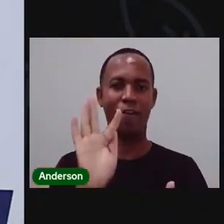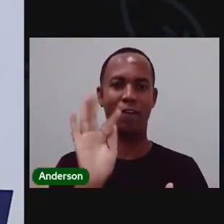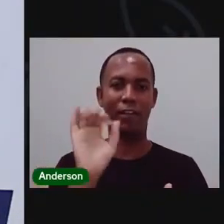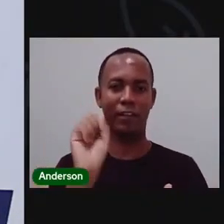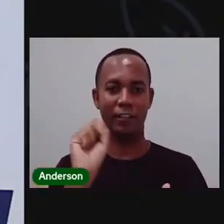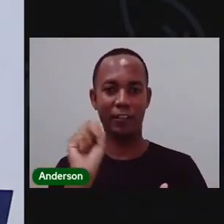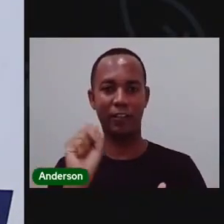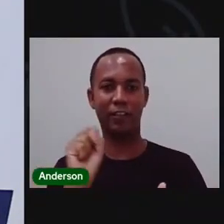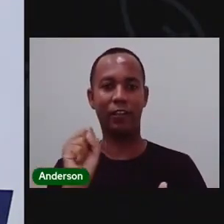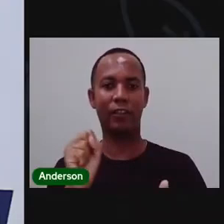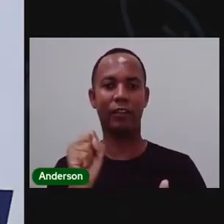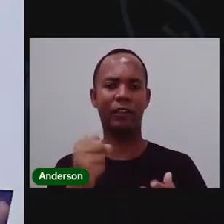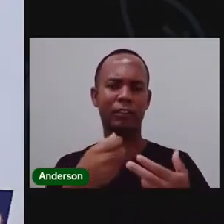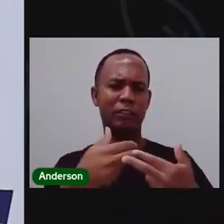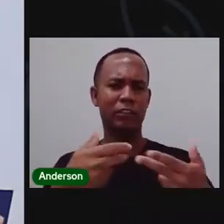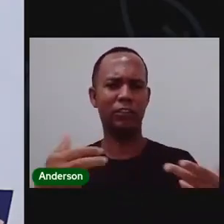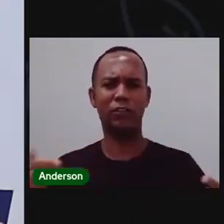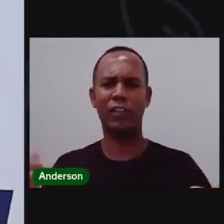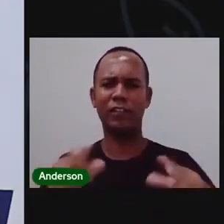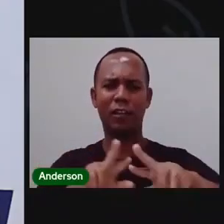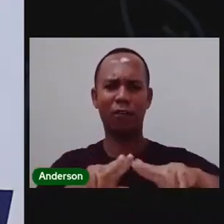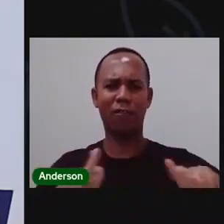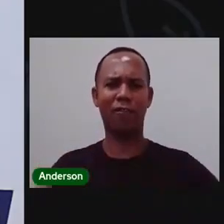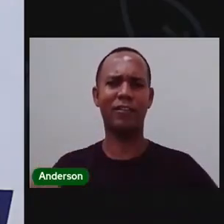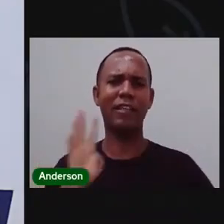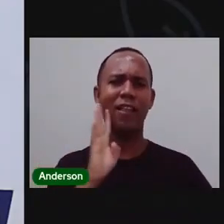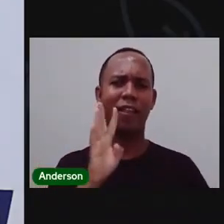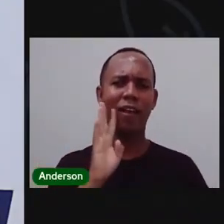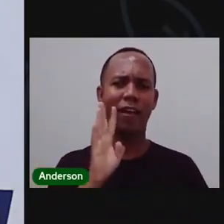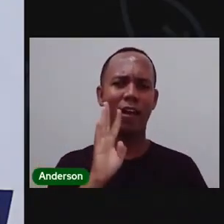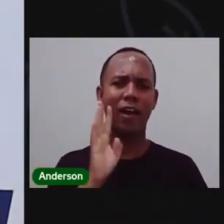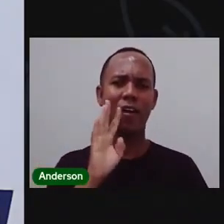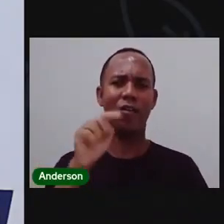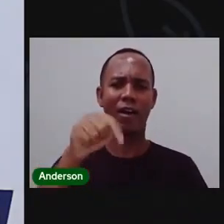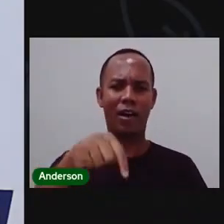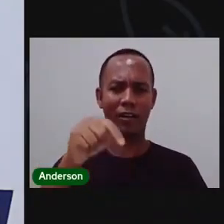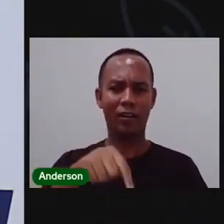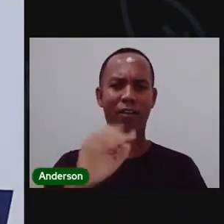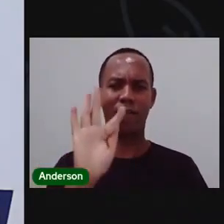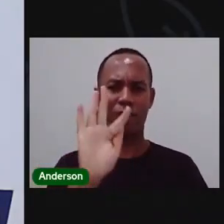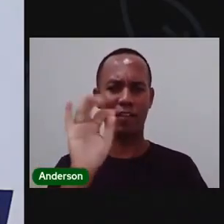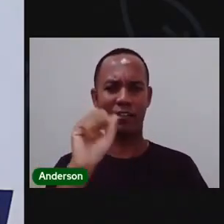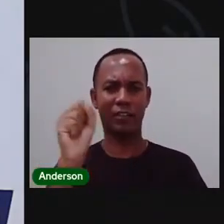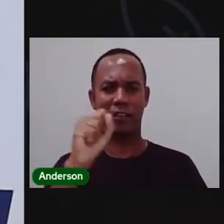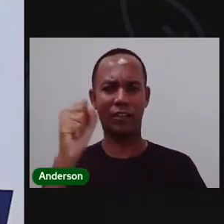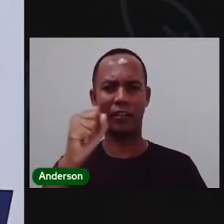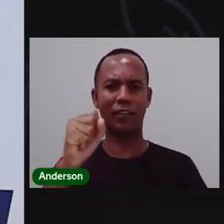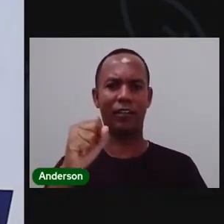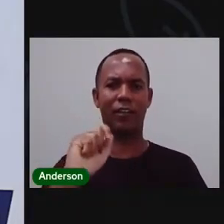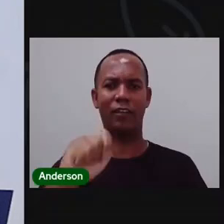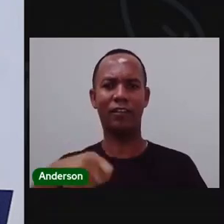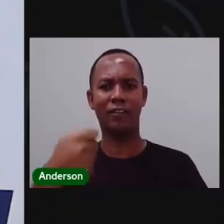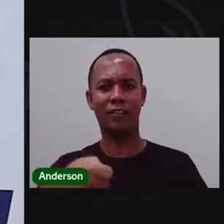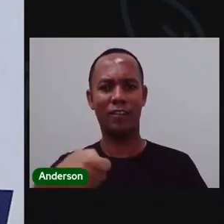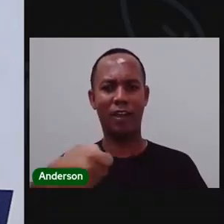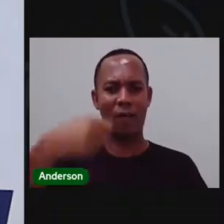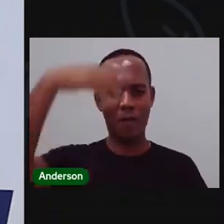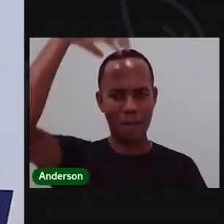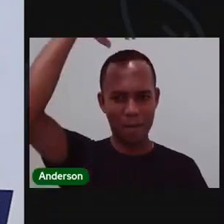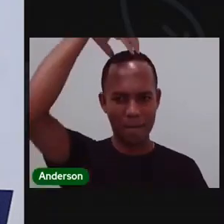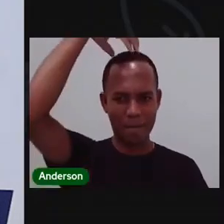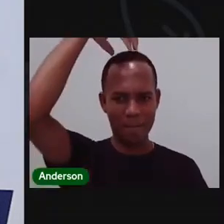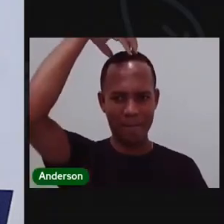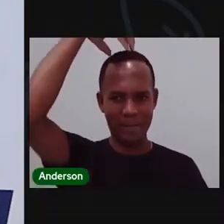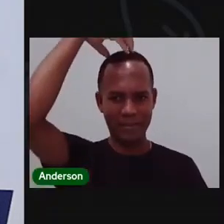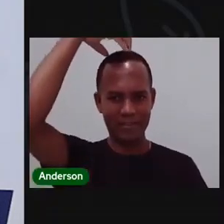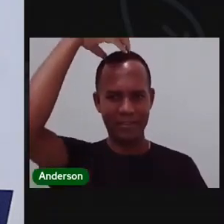Santana e várias coisas interessantes sobre a nossa cidade, a Princesa do Sertão. E por que será que ela tem esse